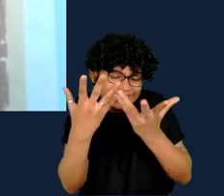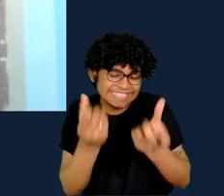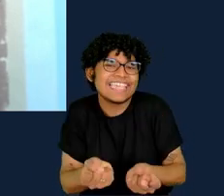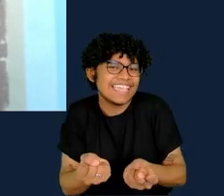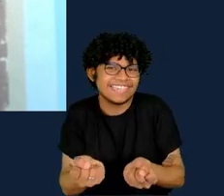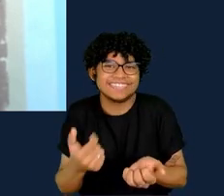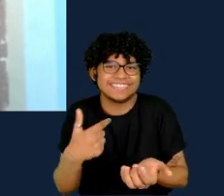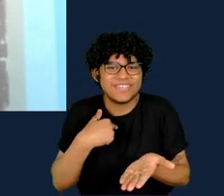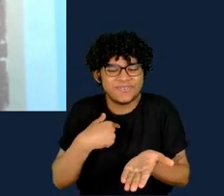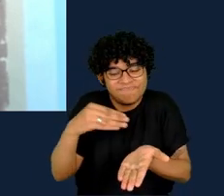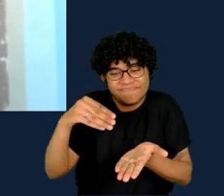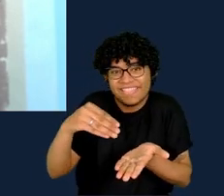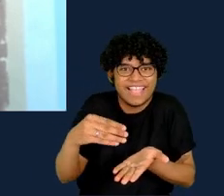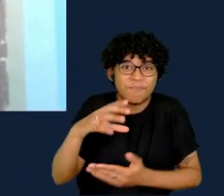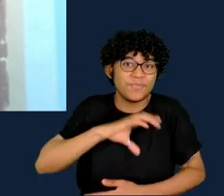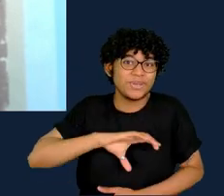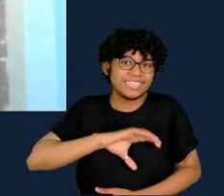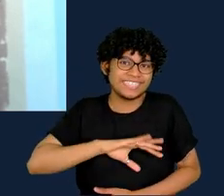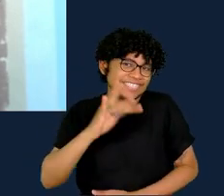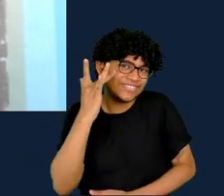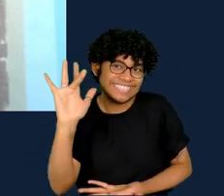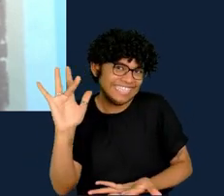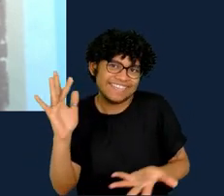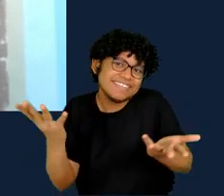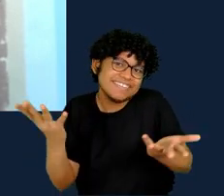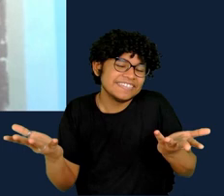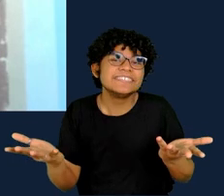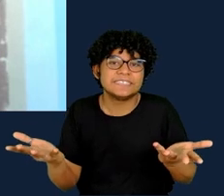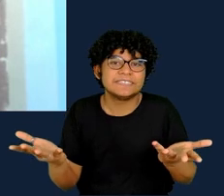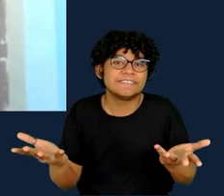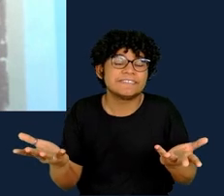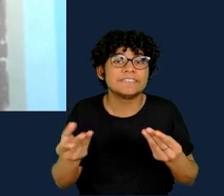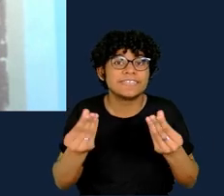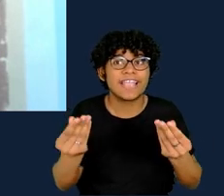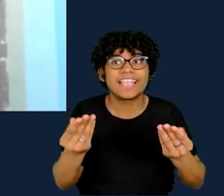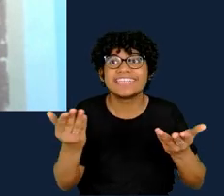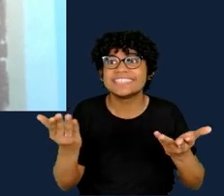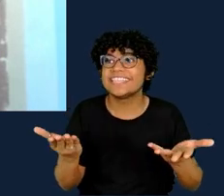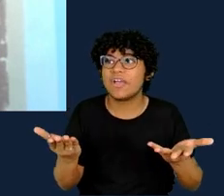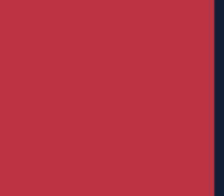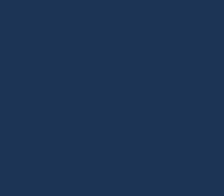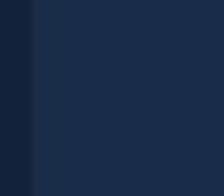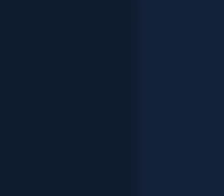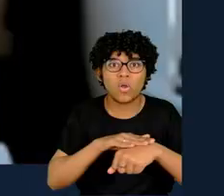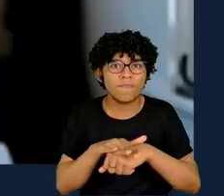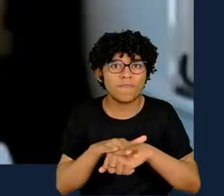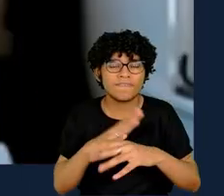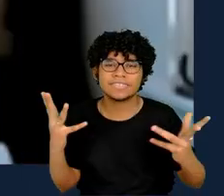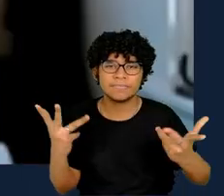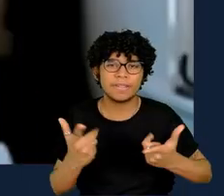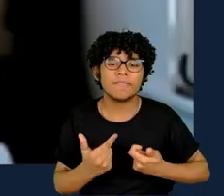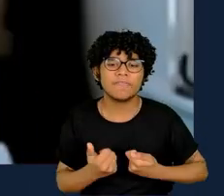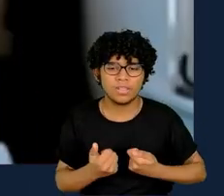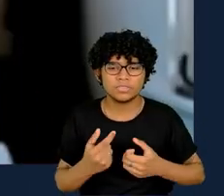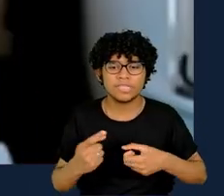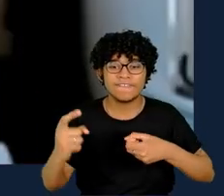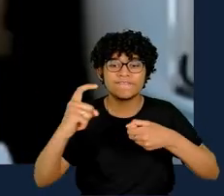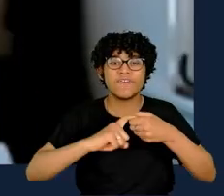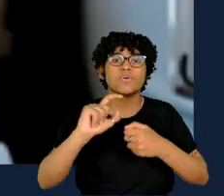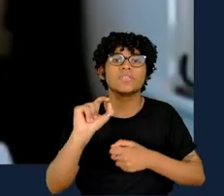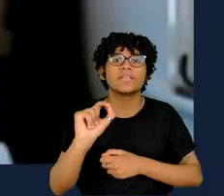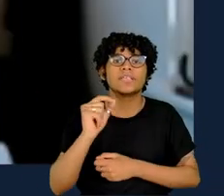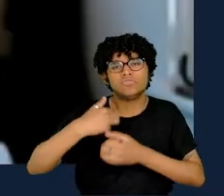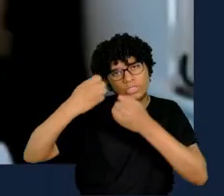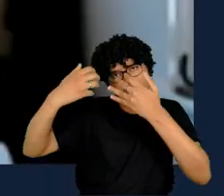uma conversa maravilhosa. Eu volto a um pensamento que já falamos antes, que